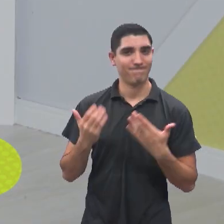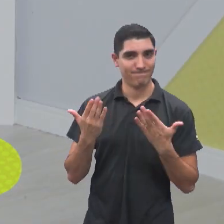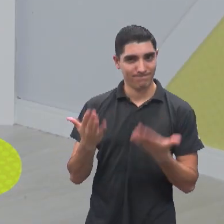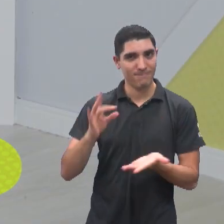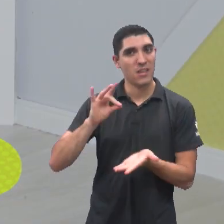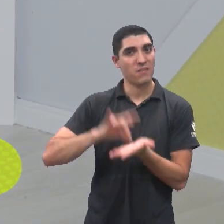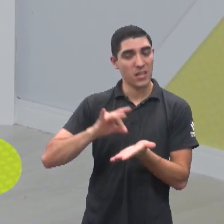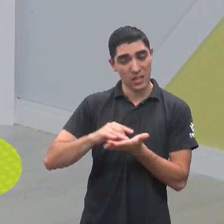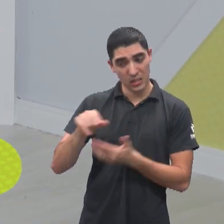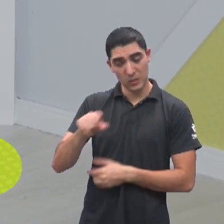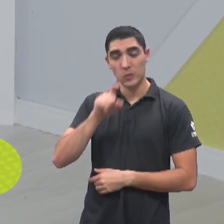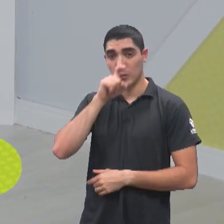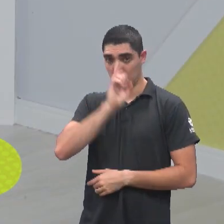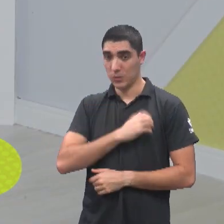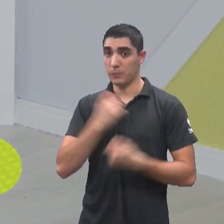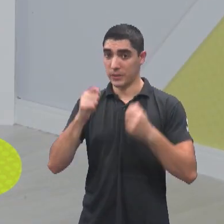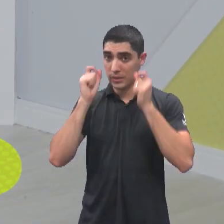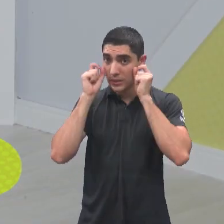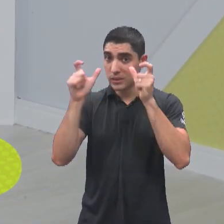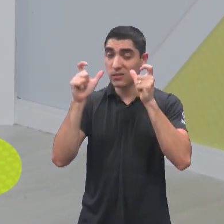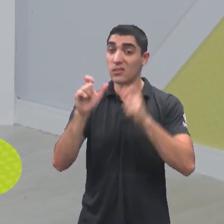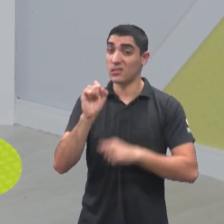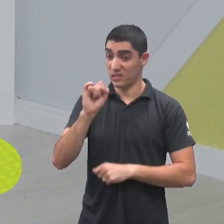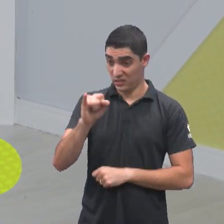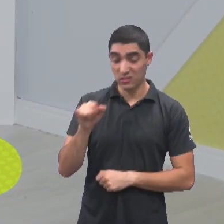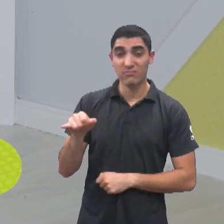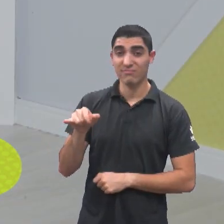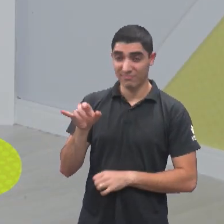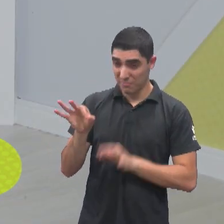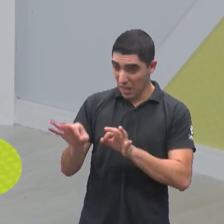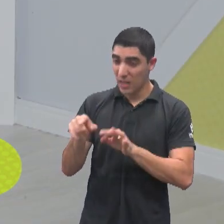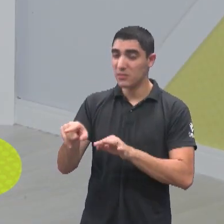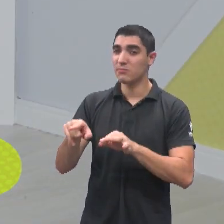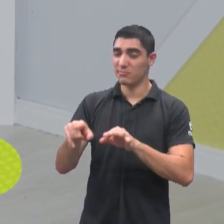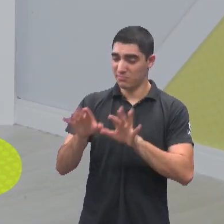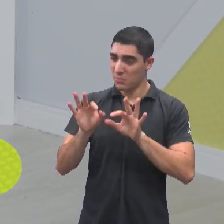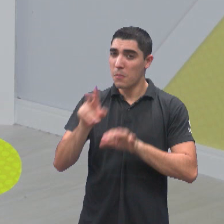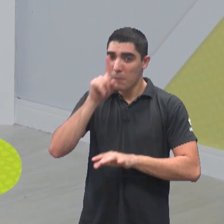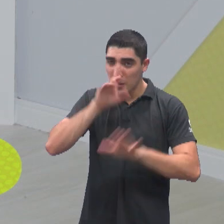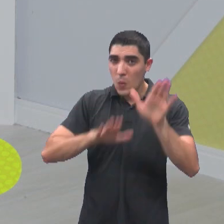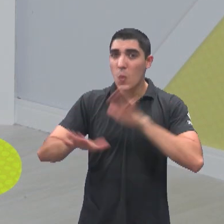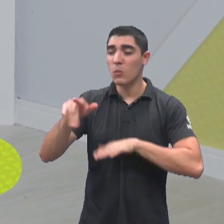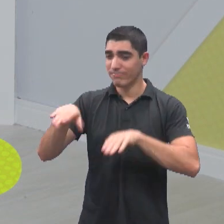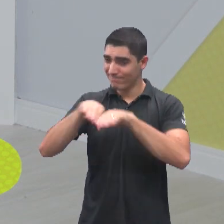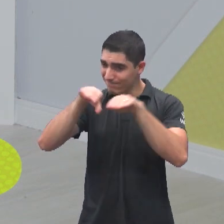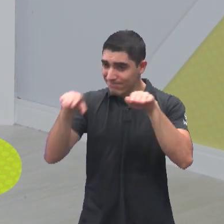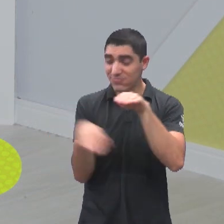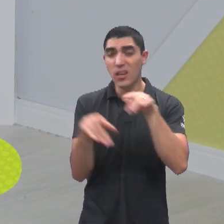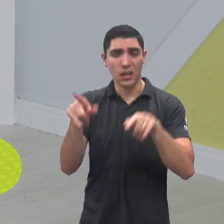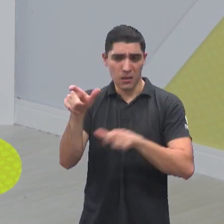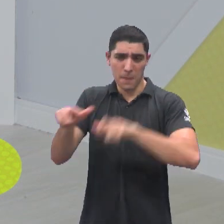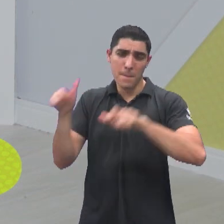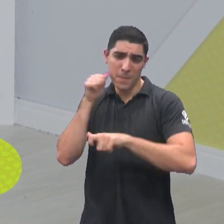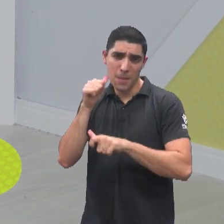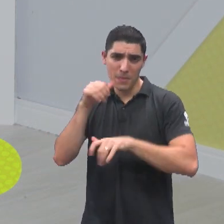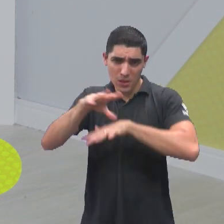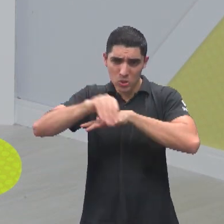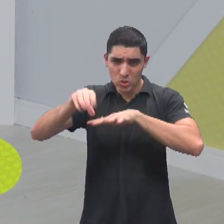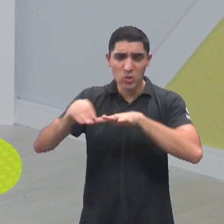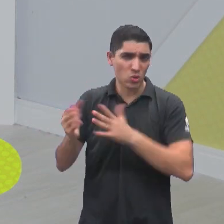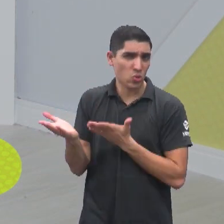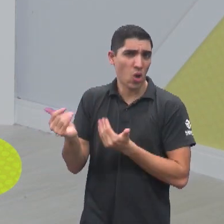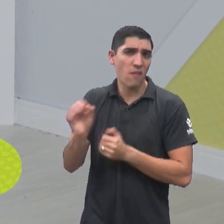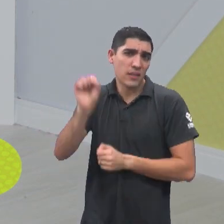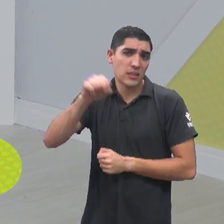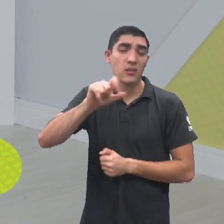olho aberto realmente, porque senão a gente sabe, o São José é uma nova realidade, um time mais jovem, ao comando aí do Adilson Galdino, que nem era para ser o